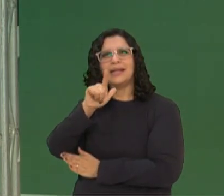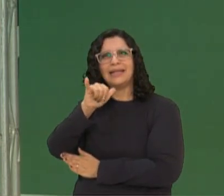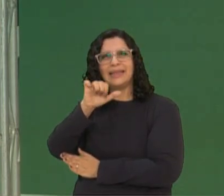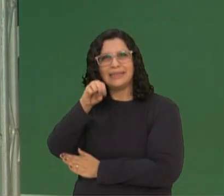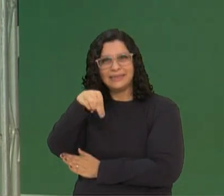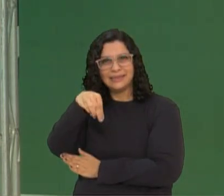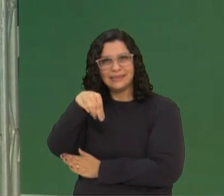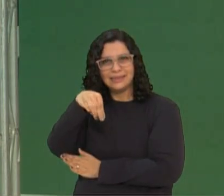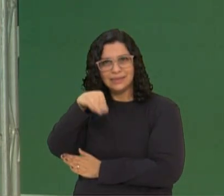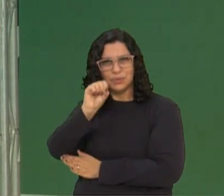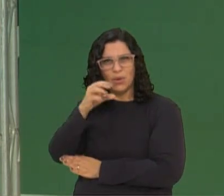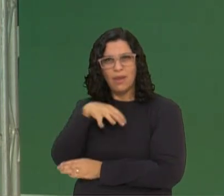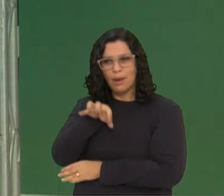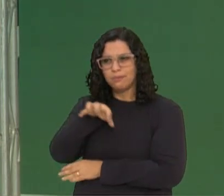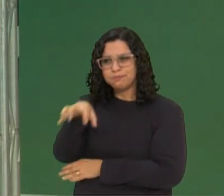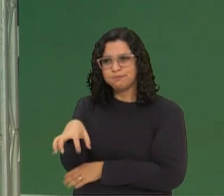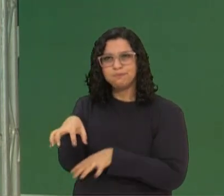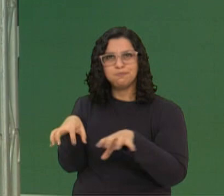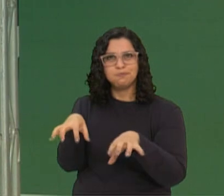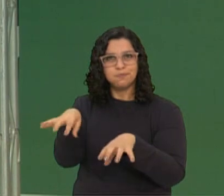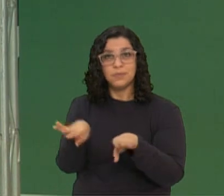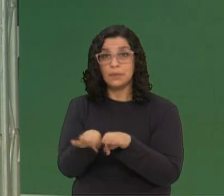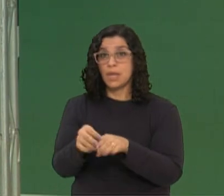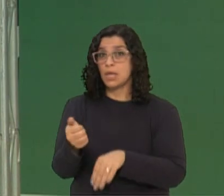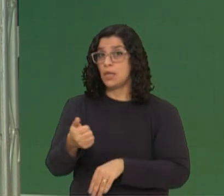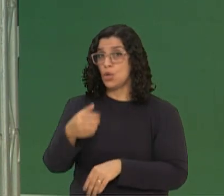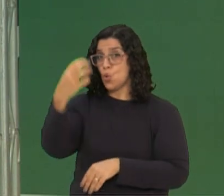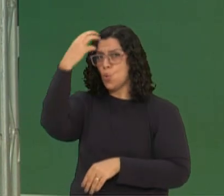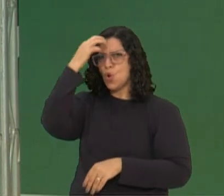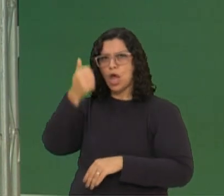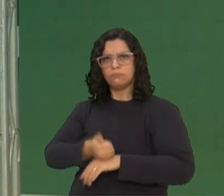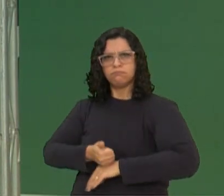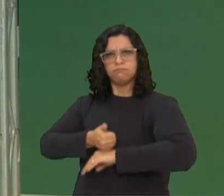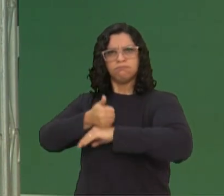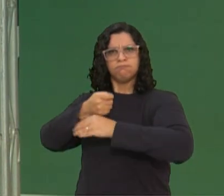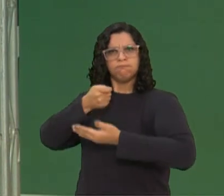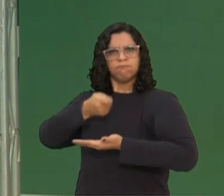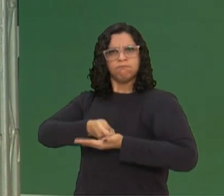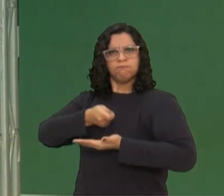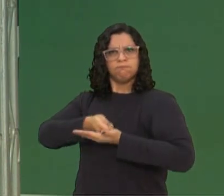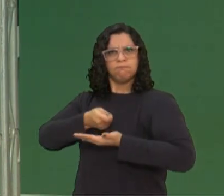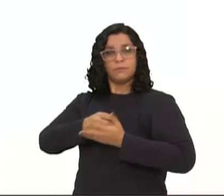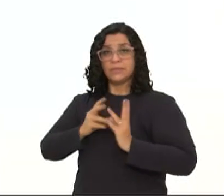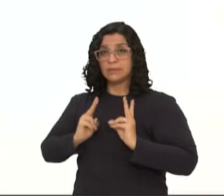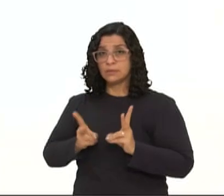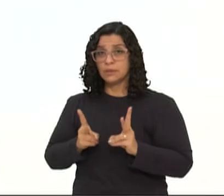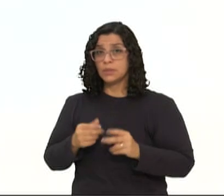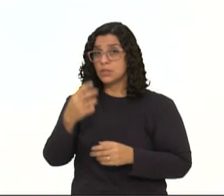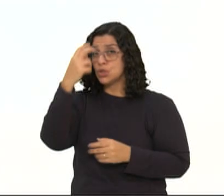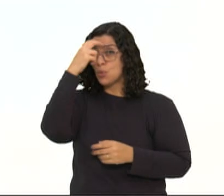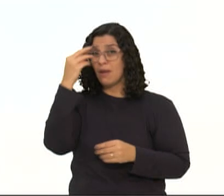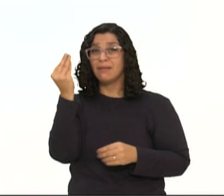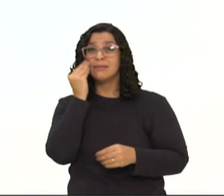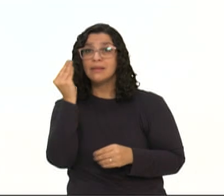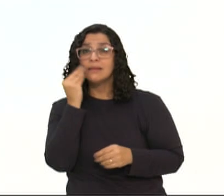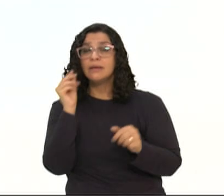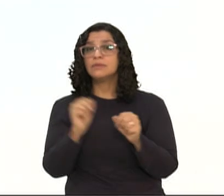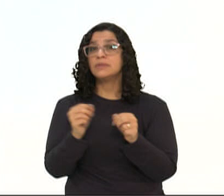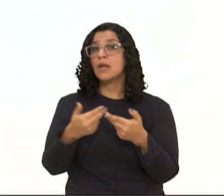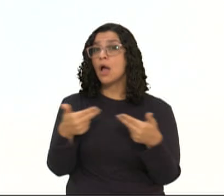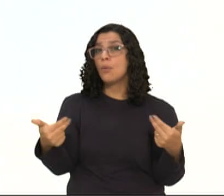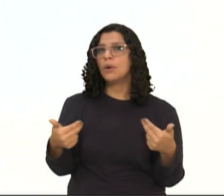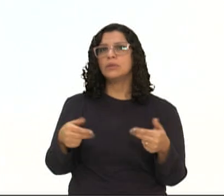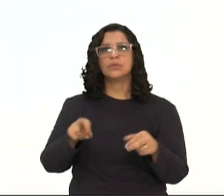tão enraizado, e com um rei que centralizava tantos os poderes, que se por acaso o rei tentasse aplicar alguns